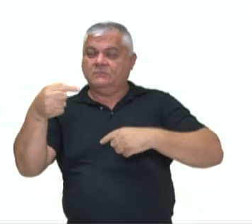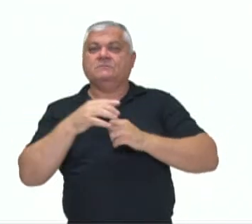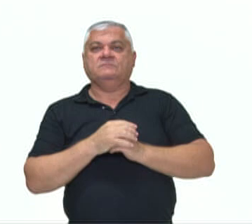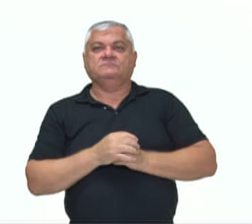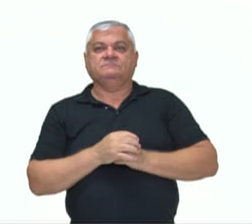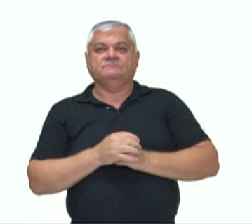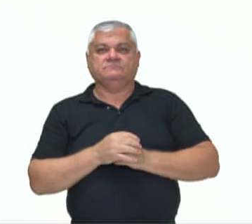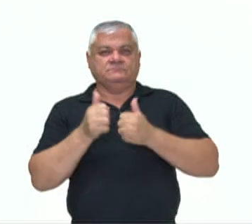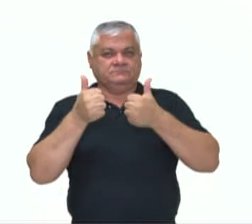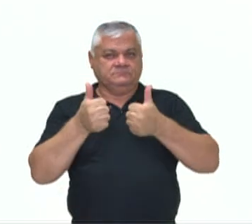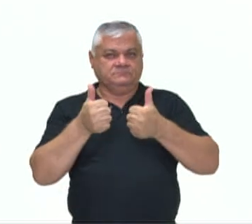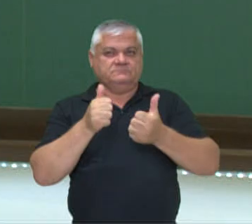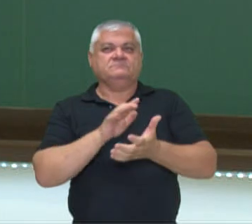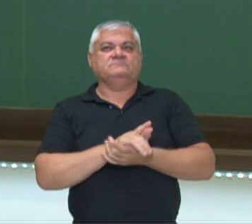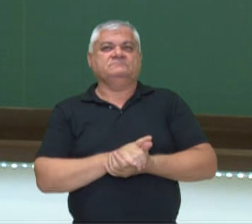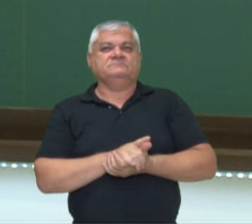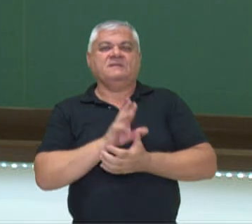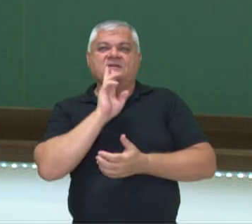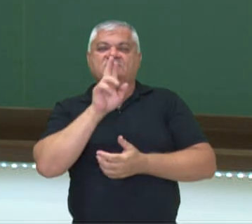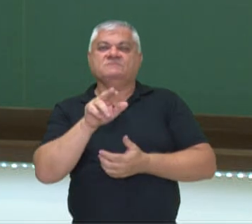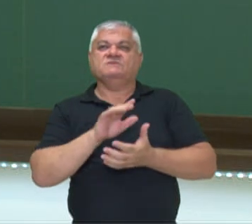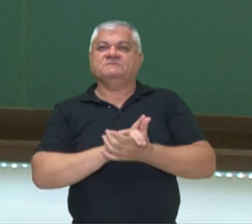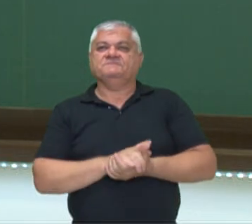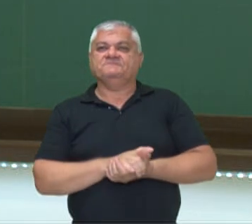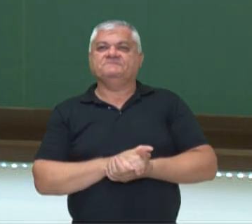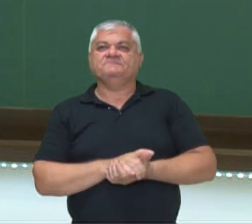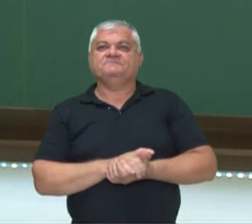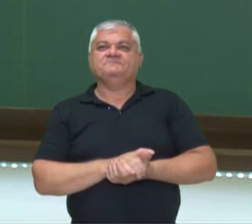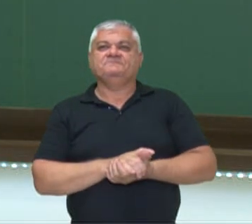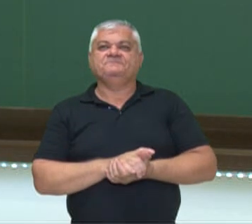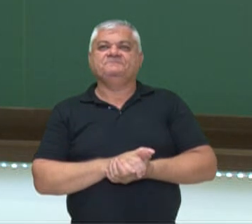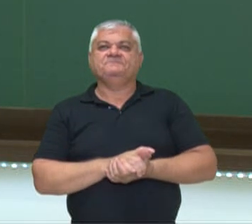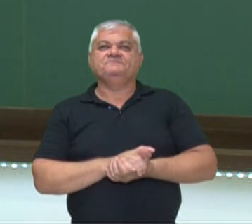3,24. Beleza? Então, tá aqui o nosso resultado.